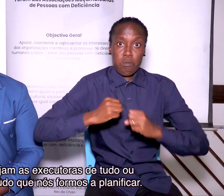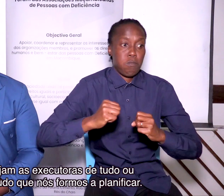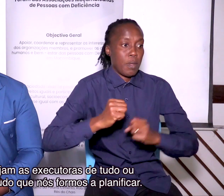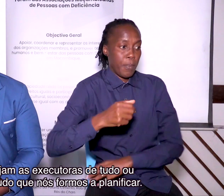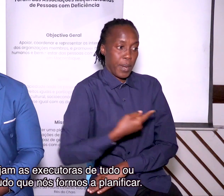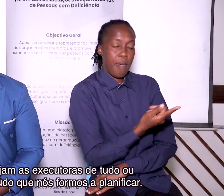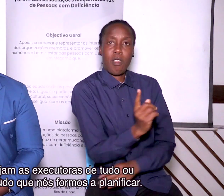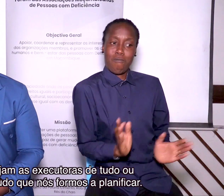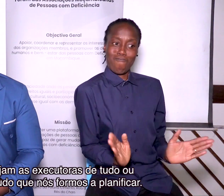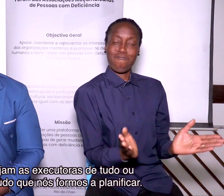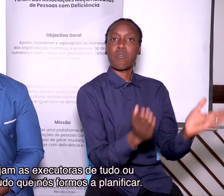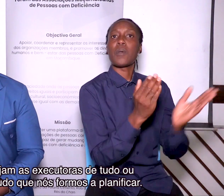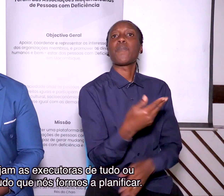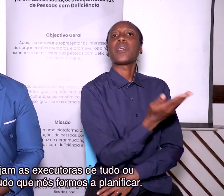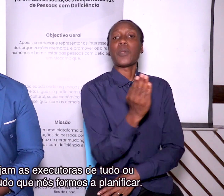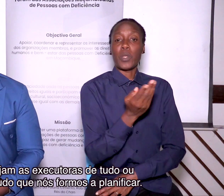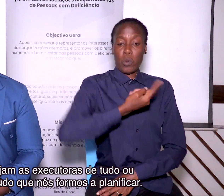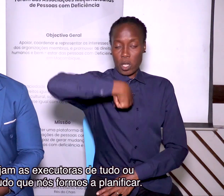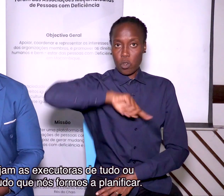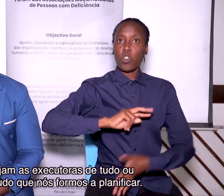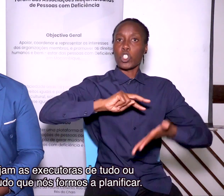a planificar.